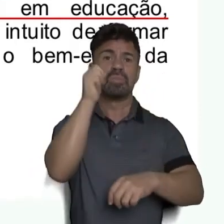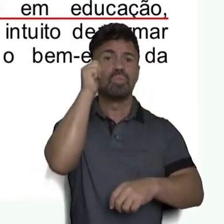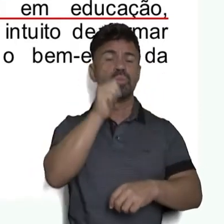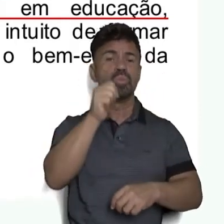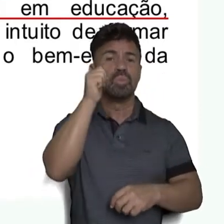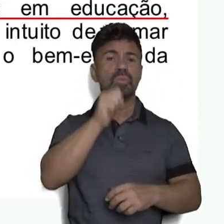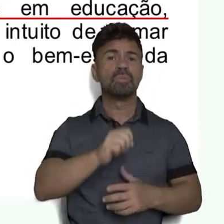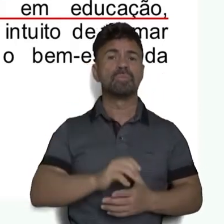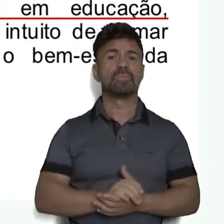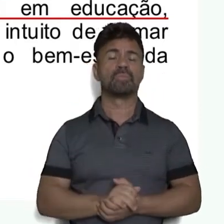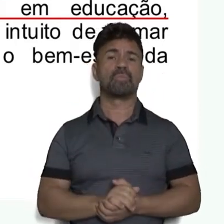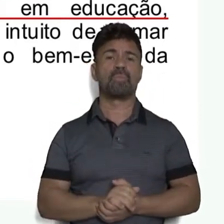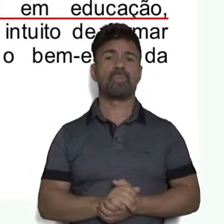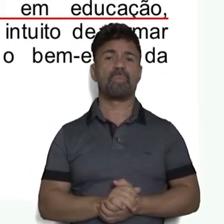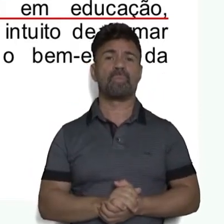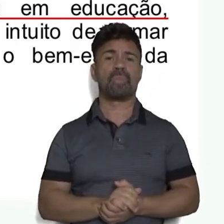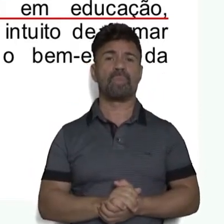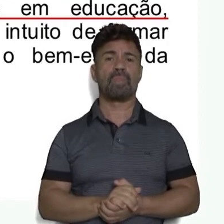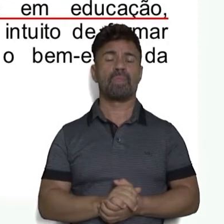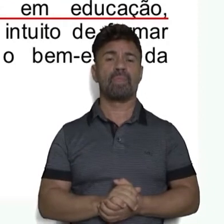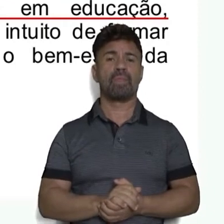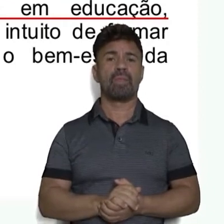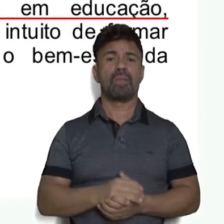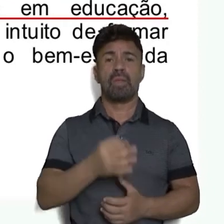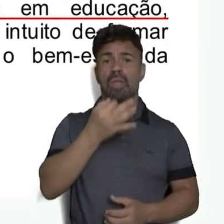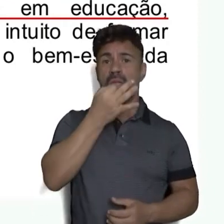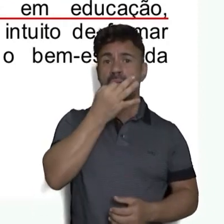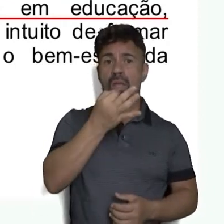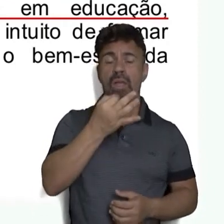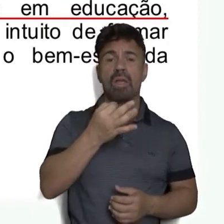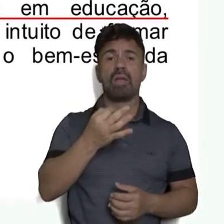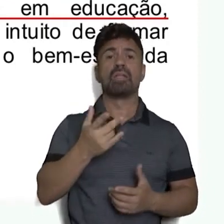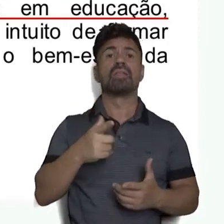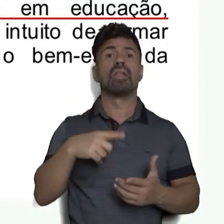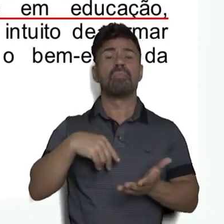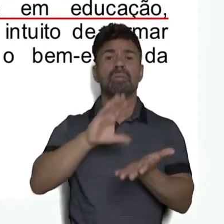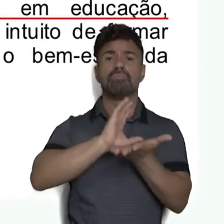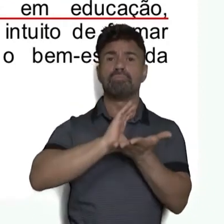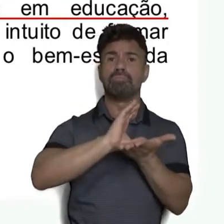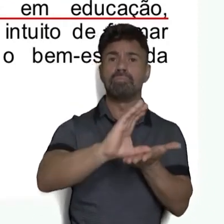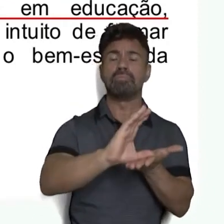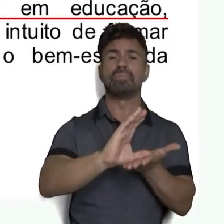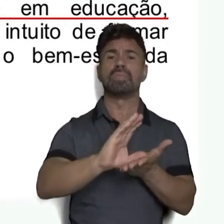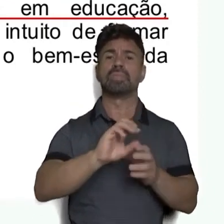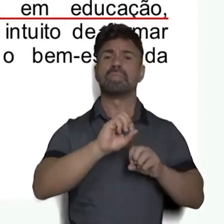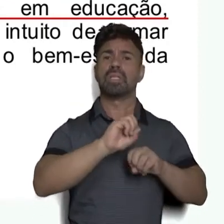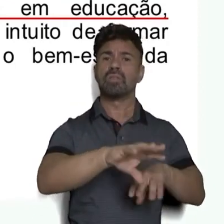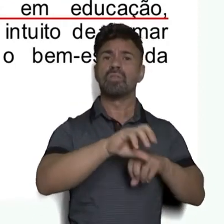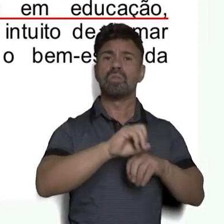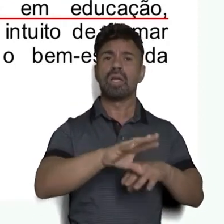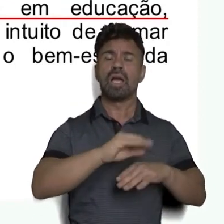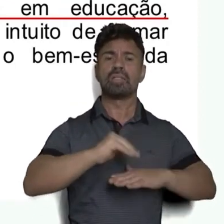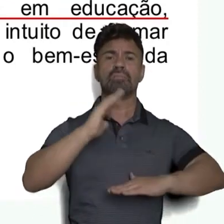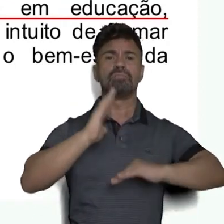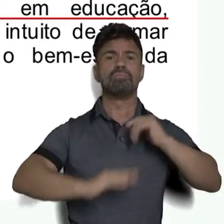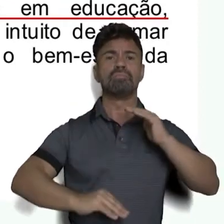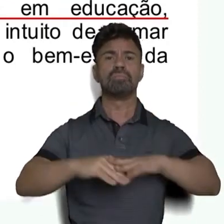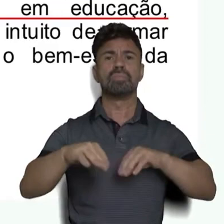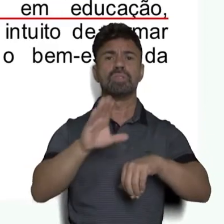percebemos? Ela insere mais uma sugestão aqui. Ela diz, investimentos em educação, valorizando e capacitando os